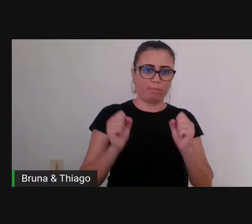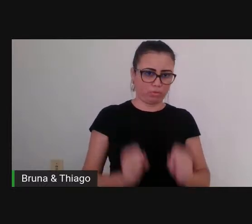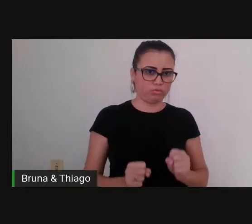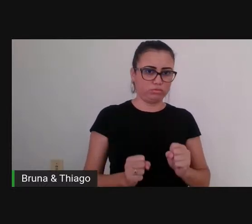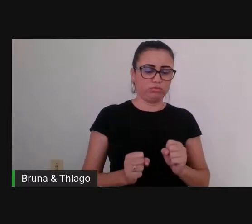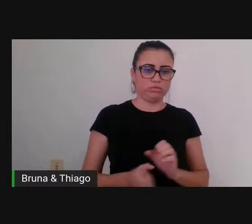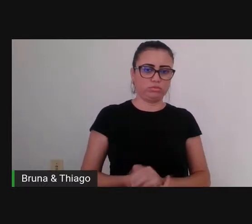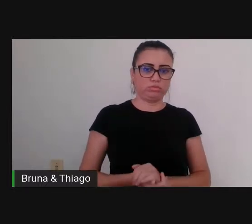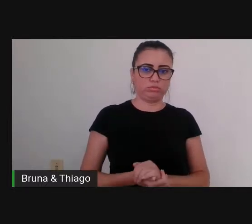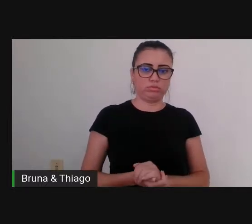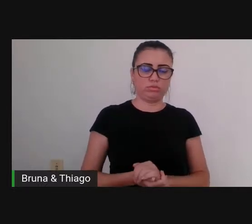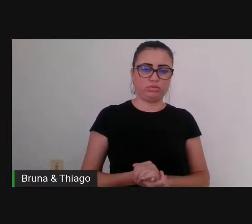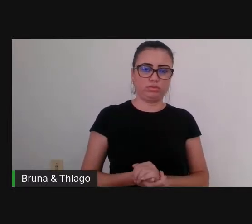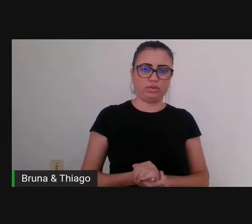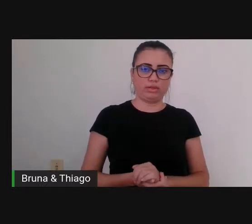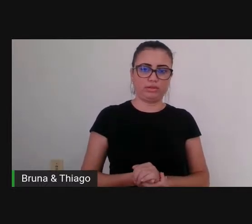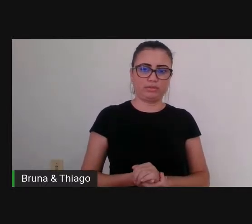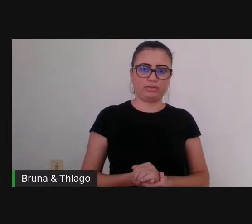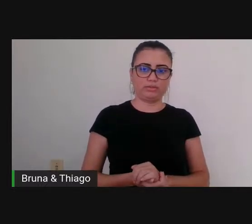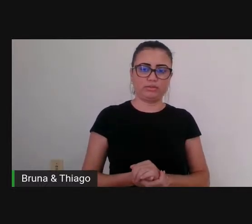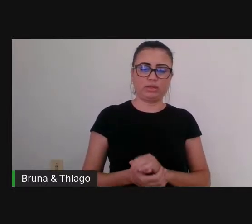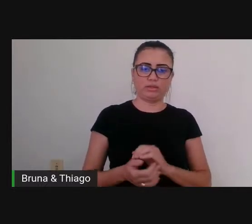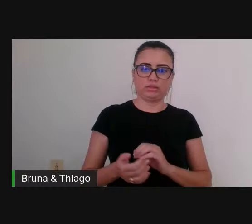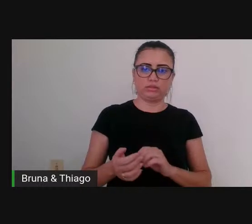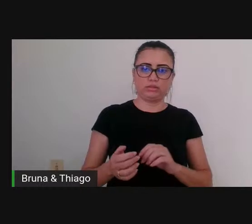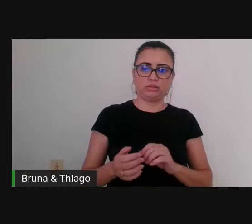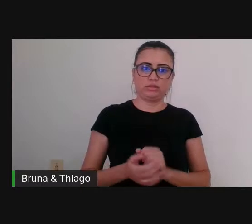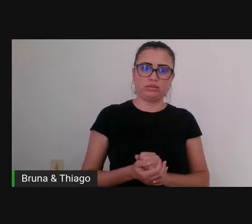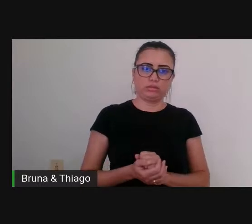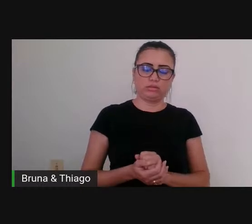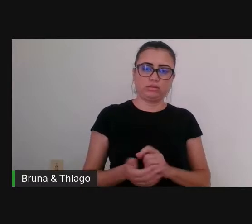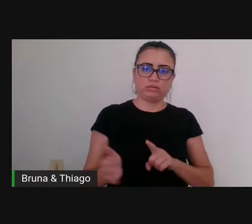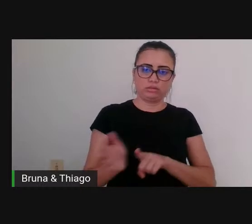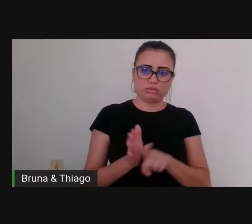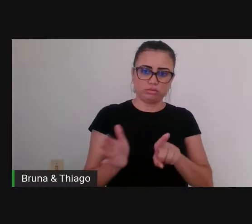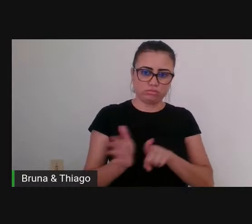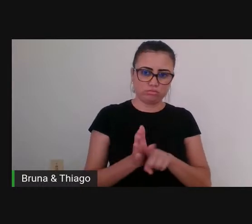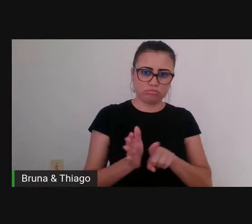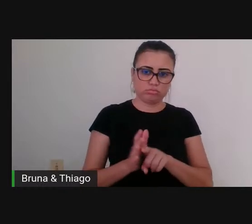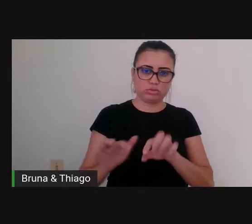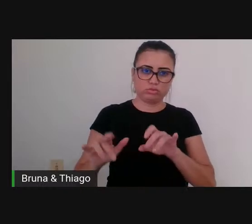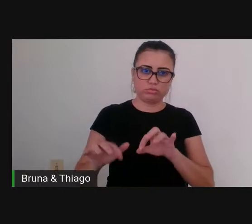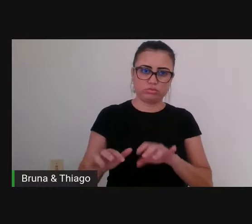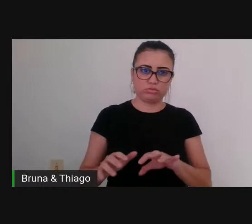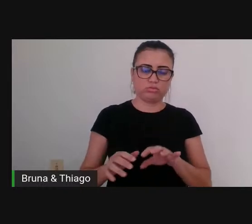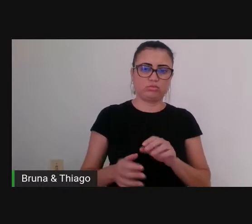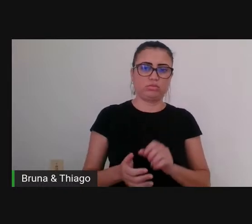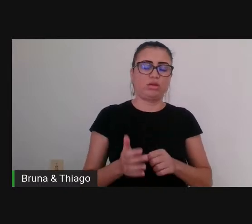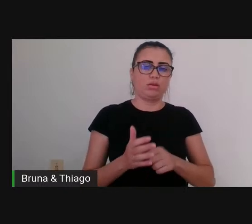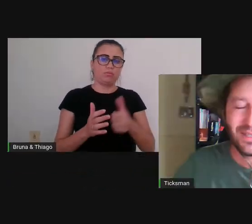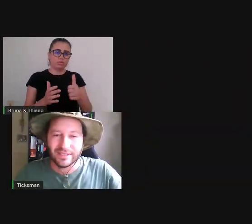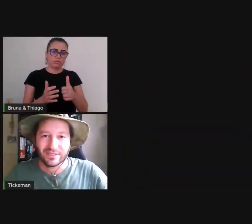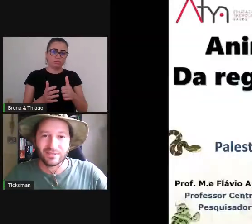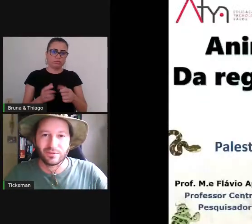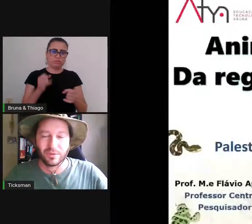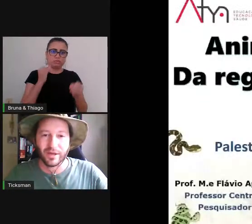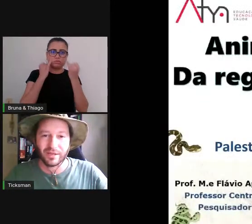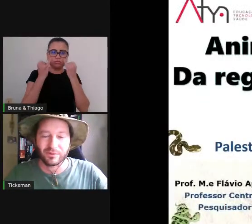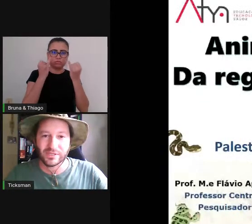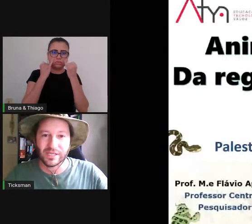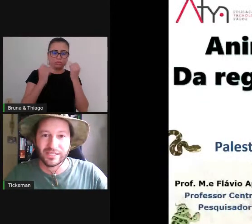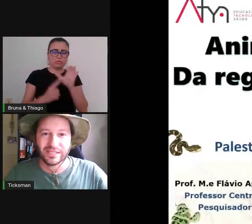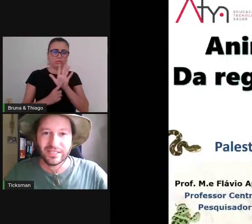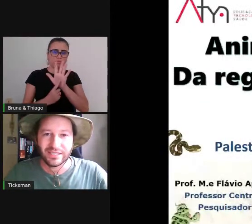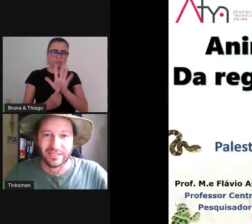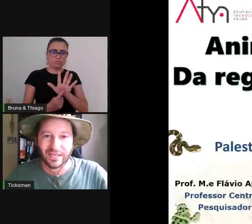vai me sinalizando aqui e aí a gente vai trocando informações. Então, primeiro eu vou apresentar aqui alguns slides que eu